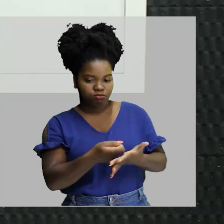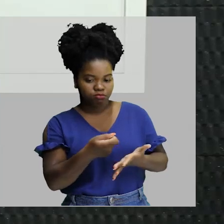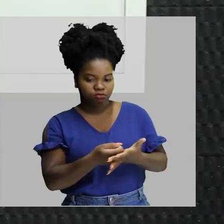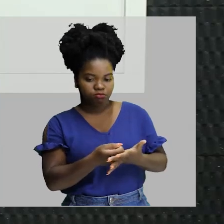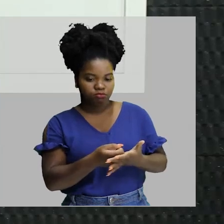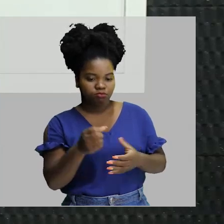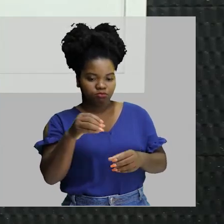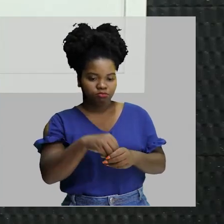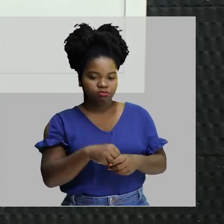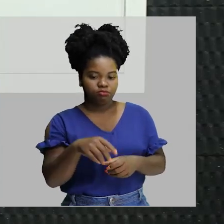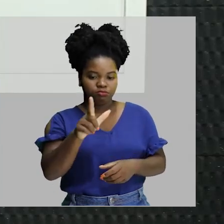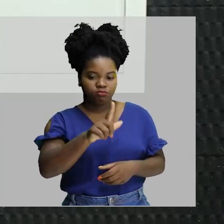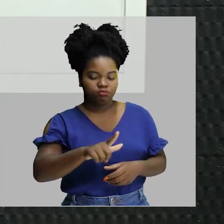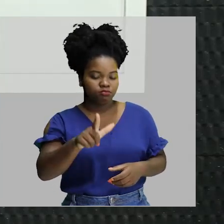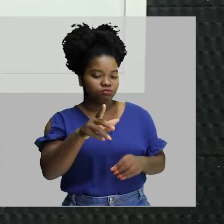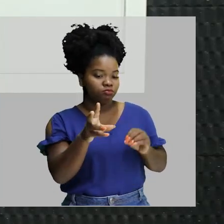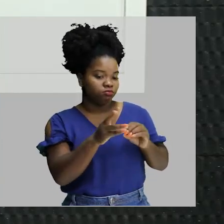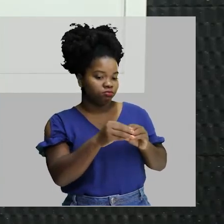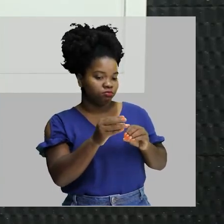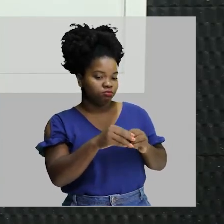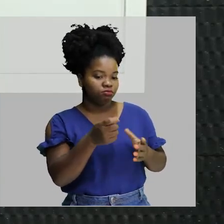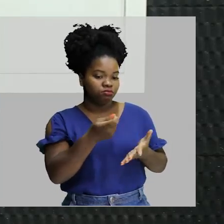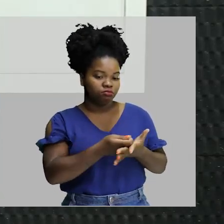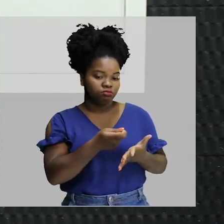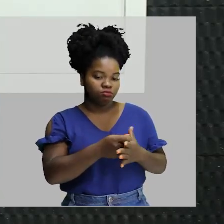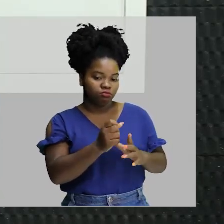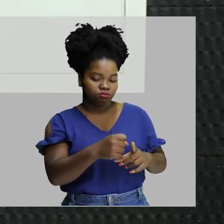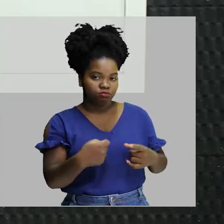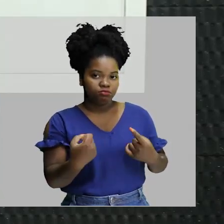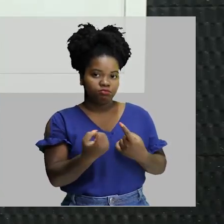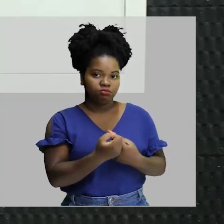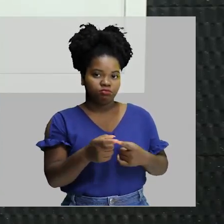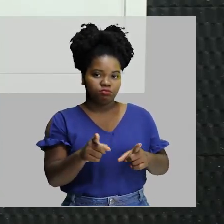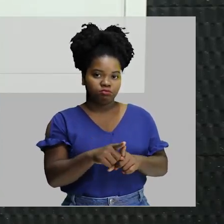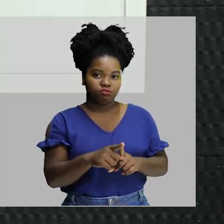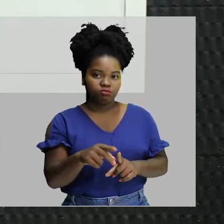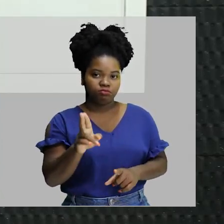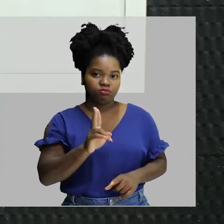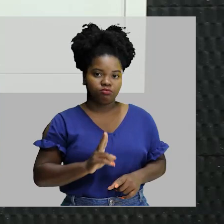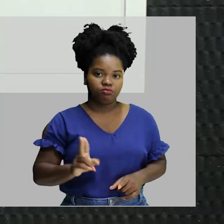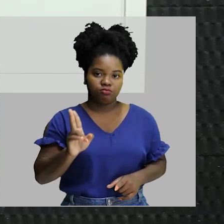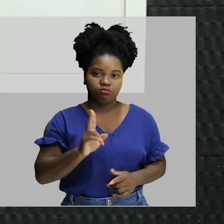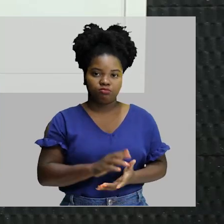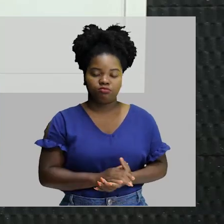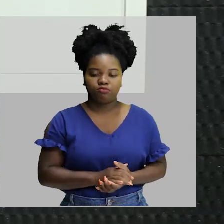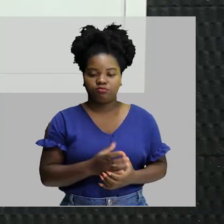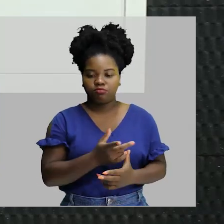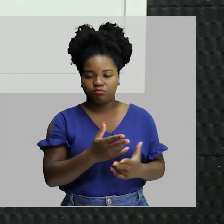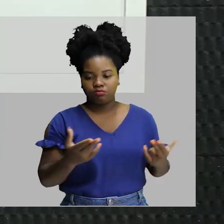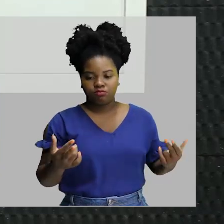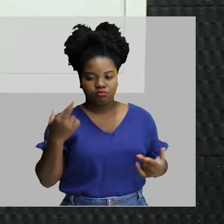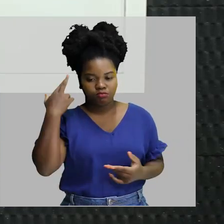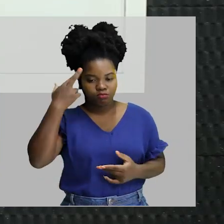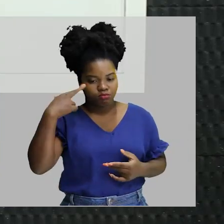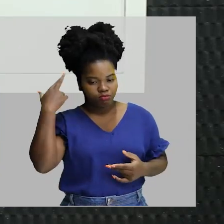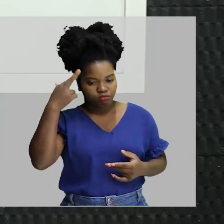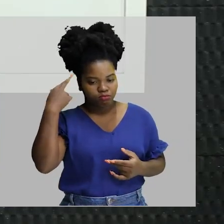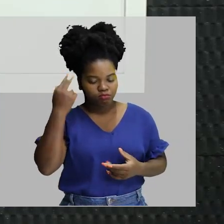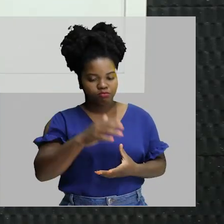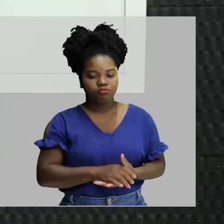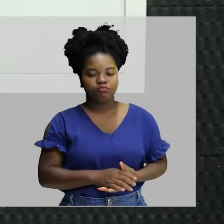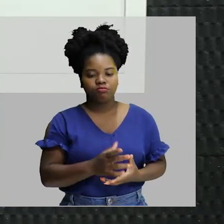leitura para o conhecimento, tá? Esse determinismo social, ele é muito utilizado em vários raciocínios, em vários textos, em